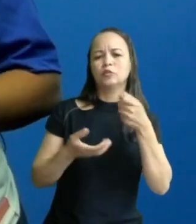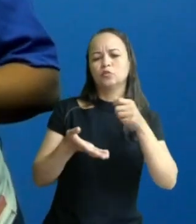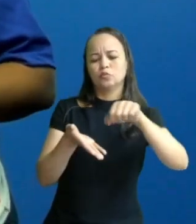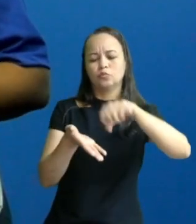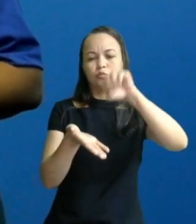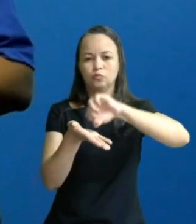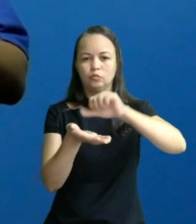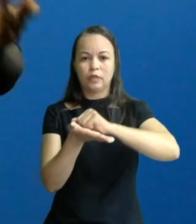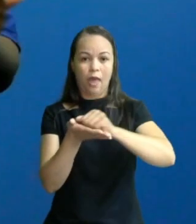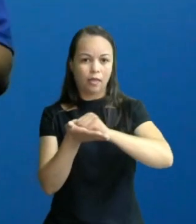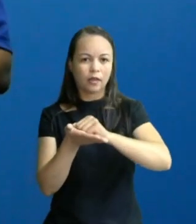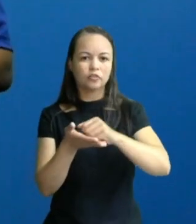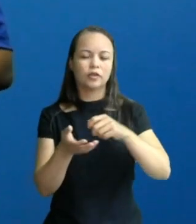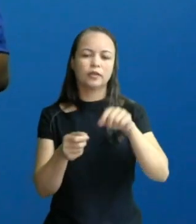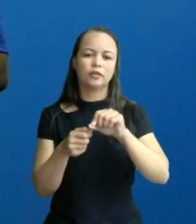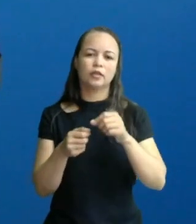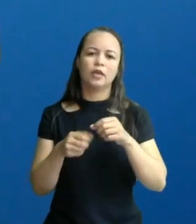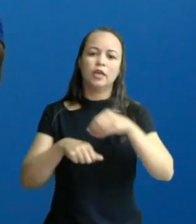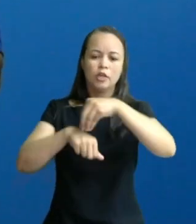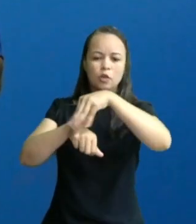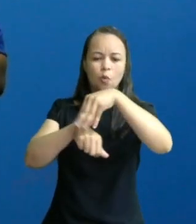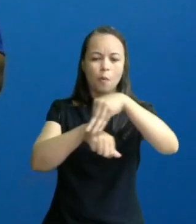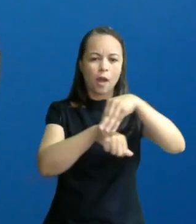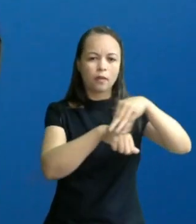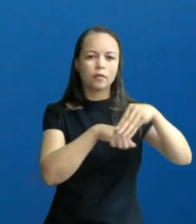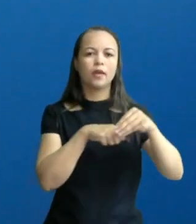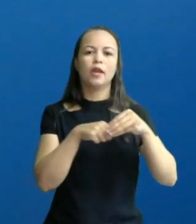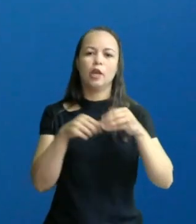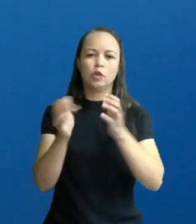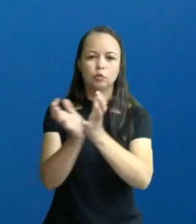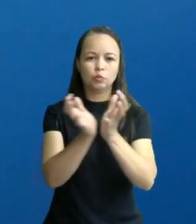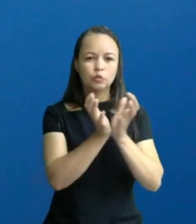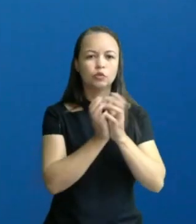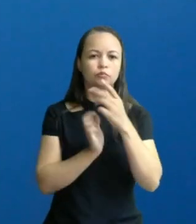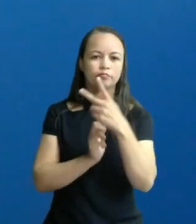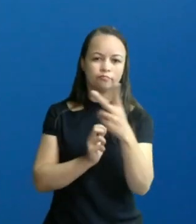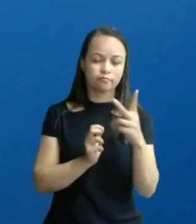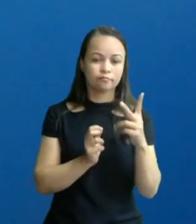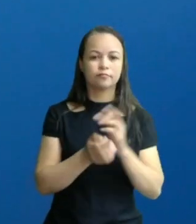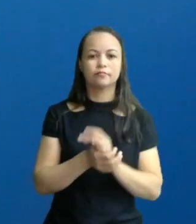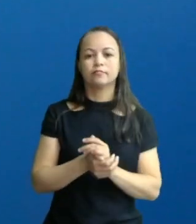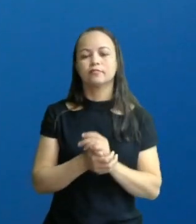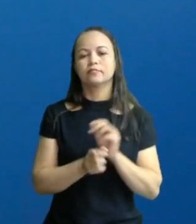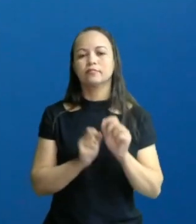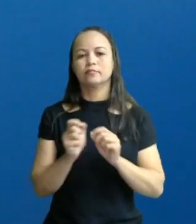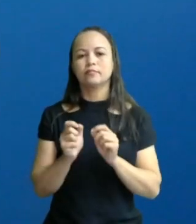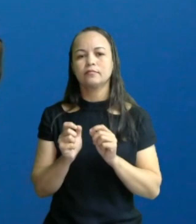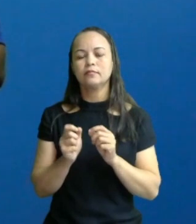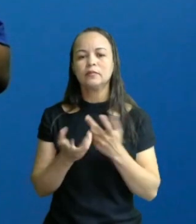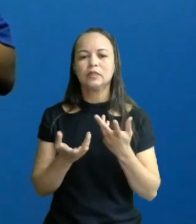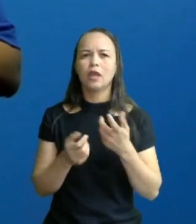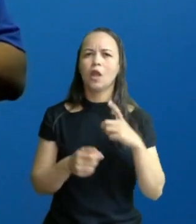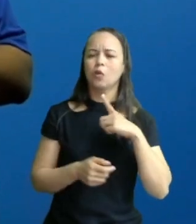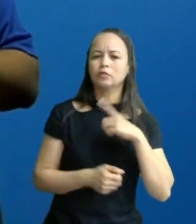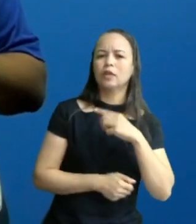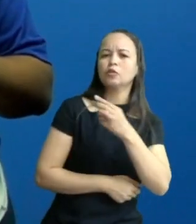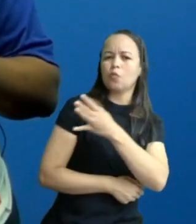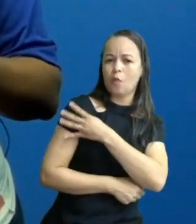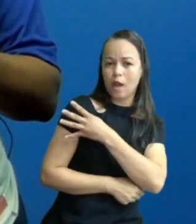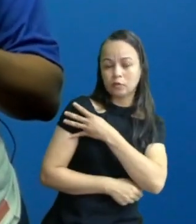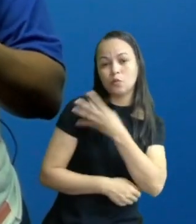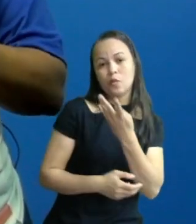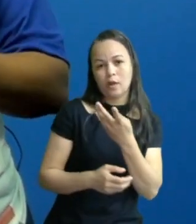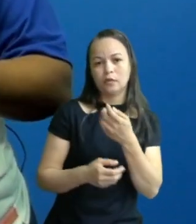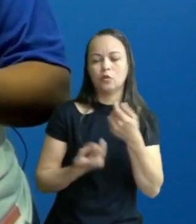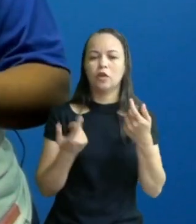esses outras atividades e compartilhem no grupo. Eu tenho algumas amigas minhas que são justamente do 4º ano e eu vou pedir